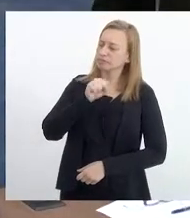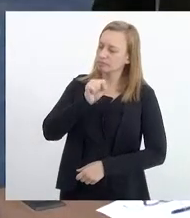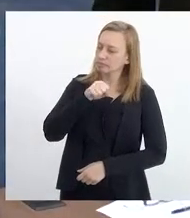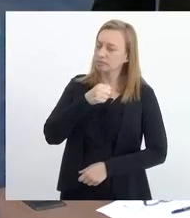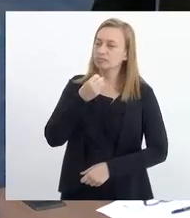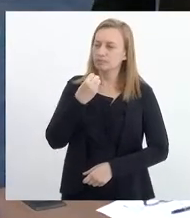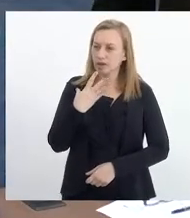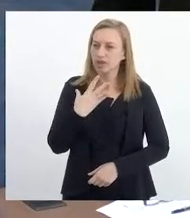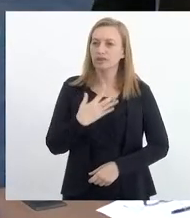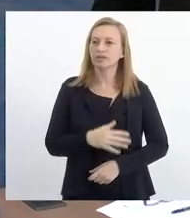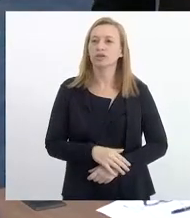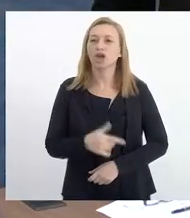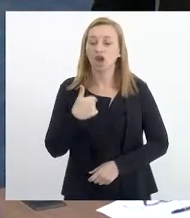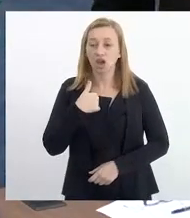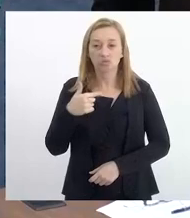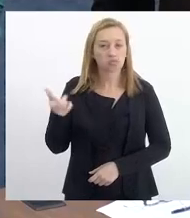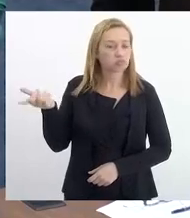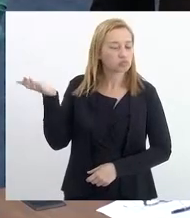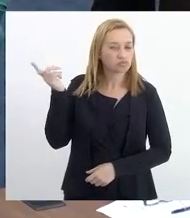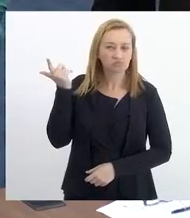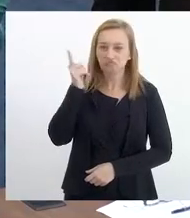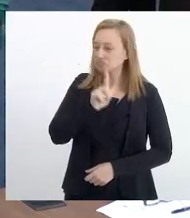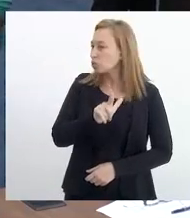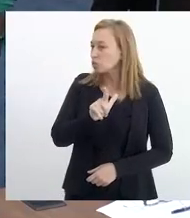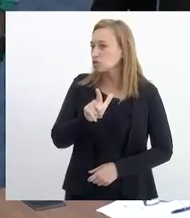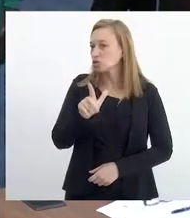Ouço bem, está ouvindo, presidente. Mas não estou conseguindo te ouvir.